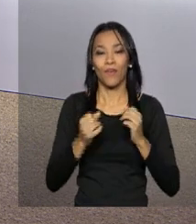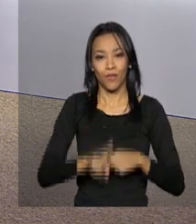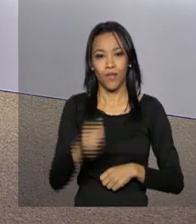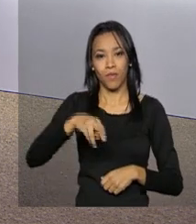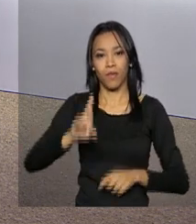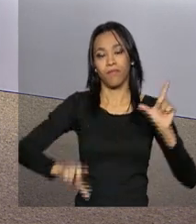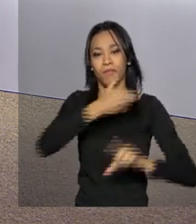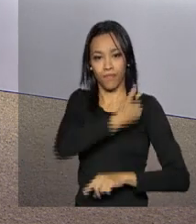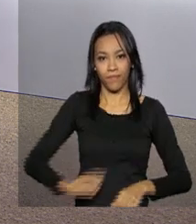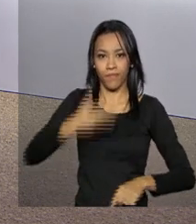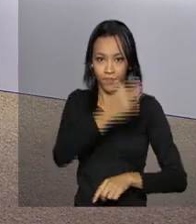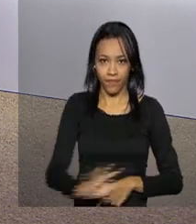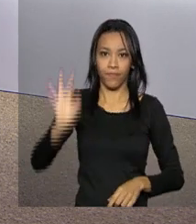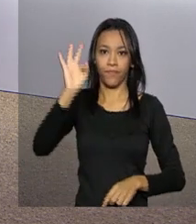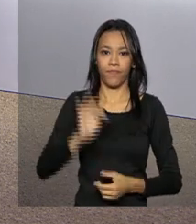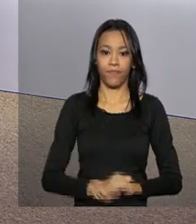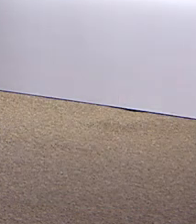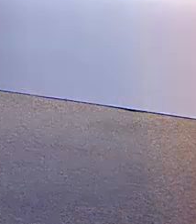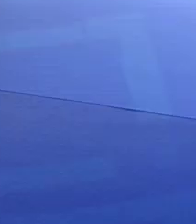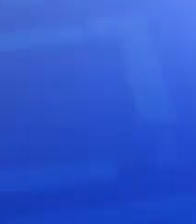NBR, a TV do Governo Federal.